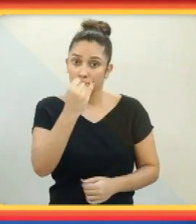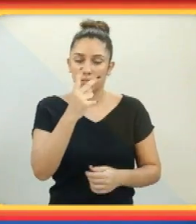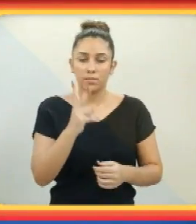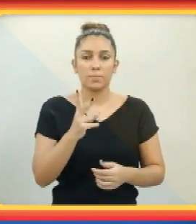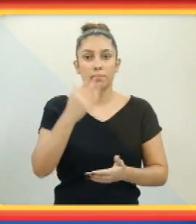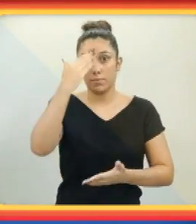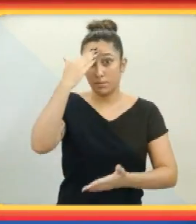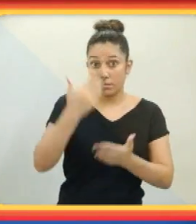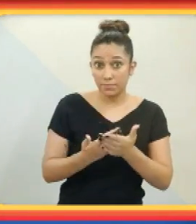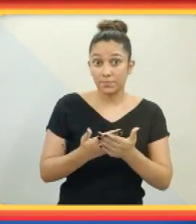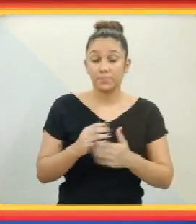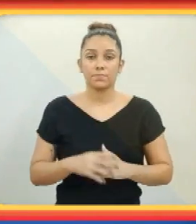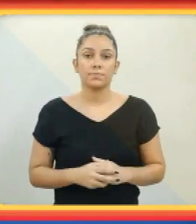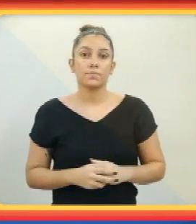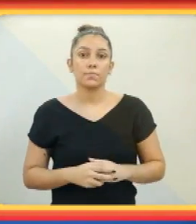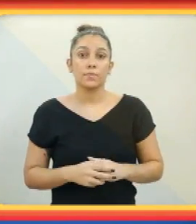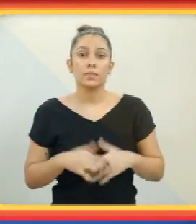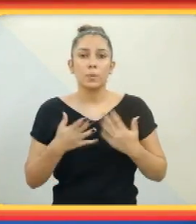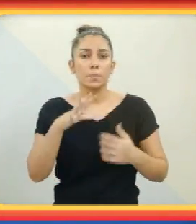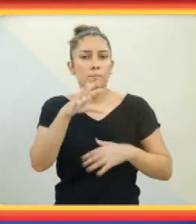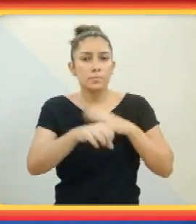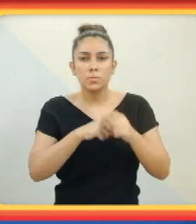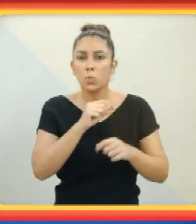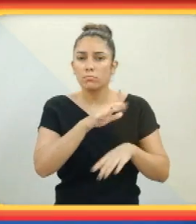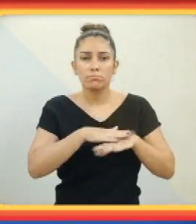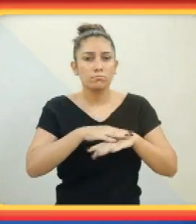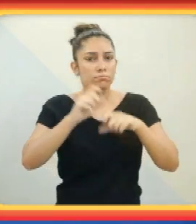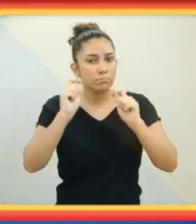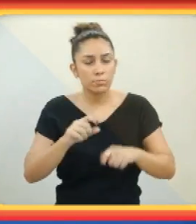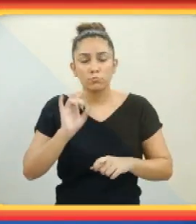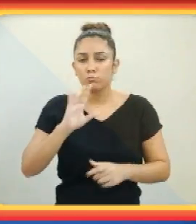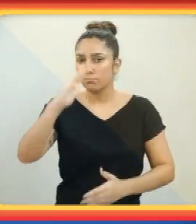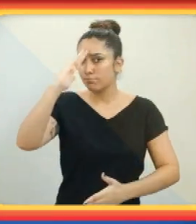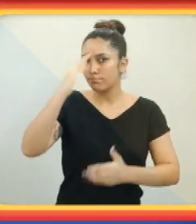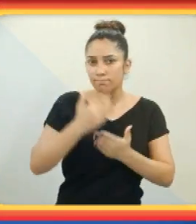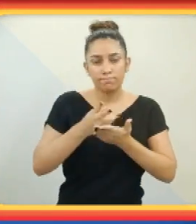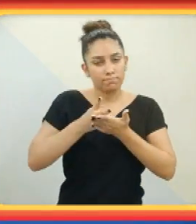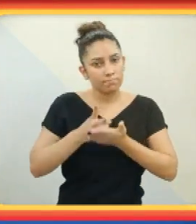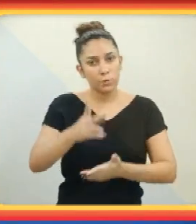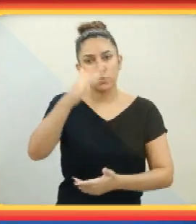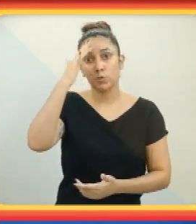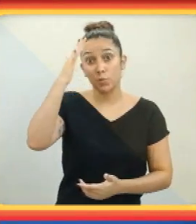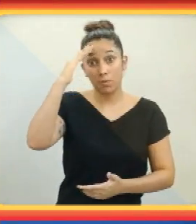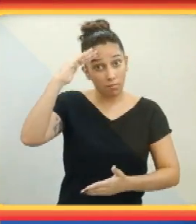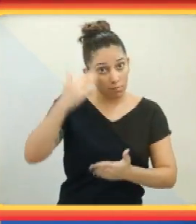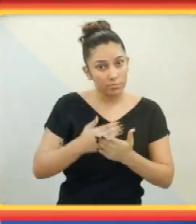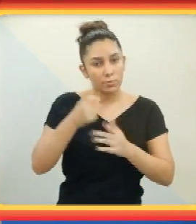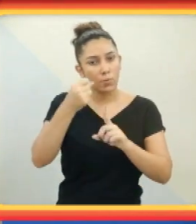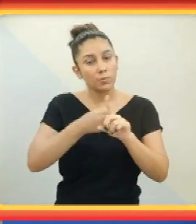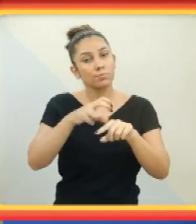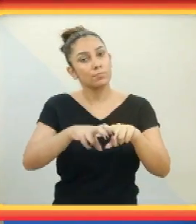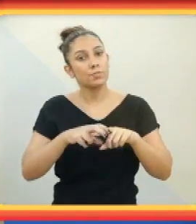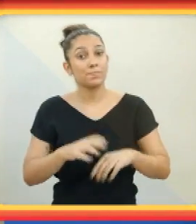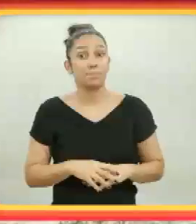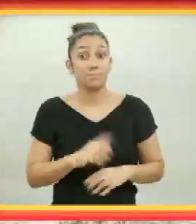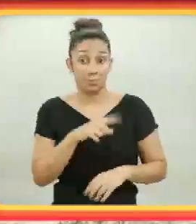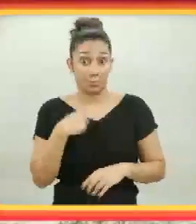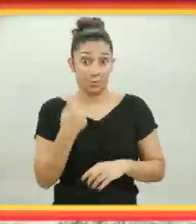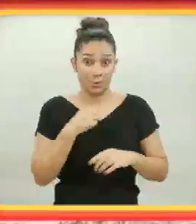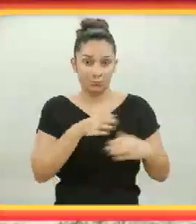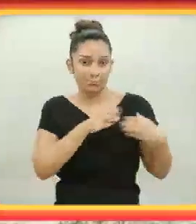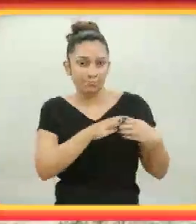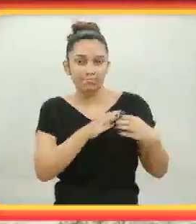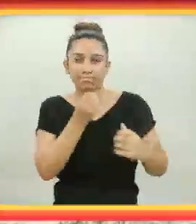Pegue que você tudo pode. Basta crer, basta sonhar e acreditar e lutar por isso. A nossa